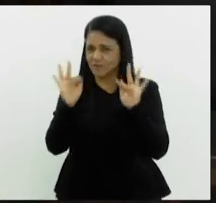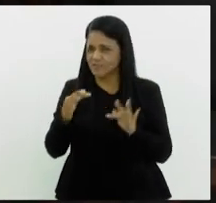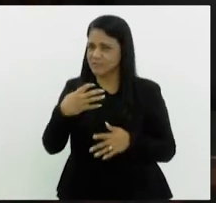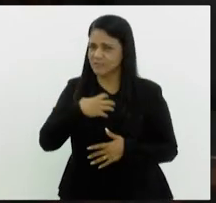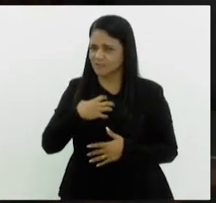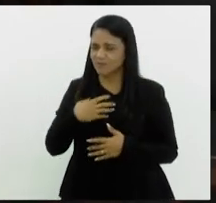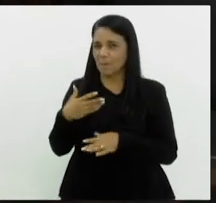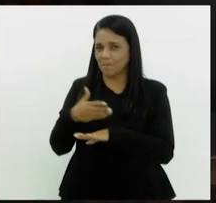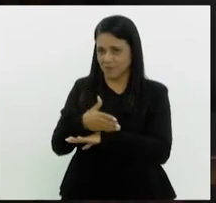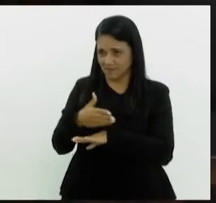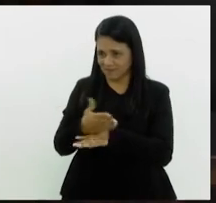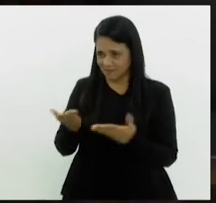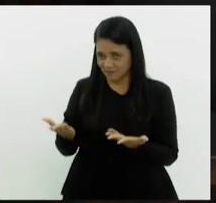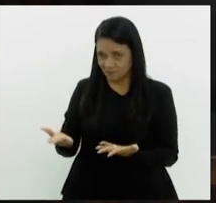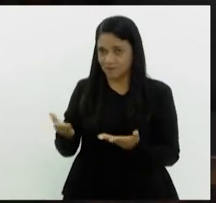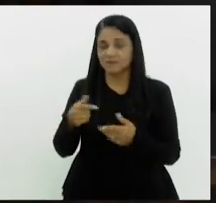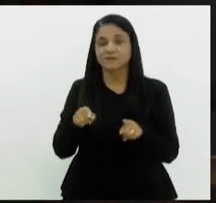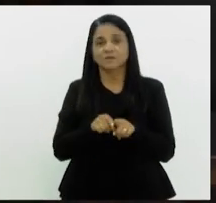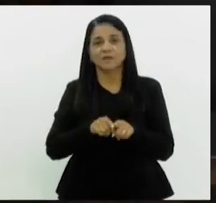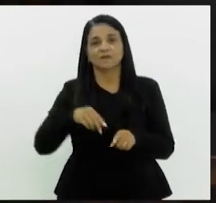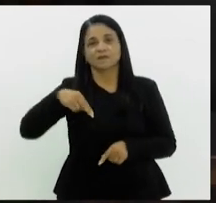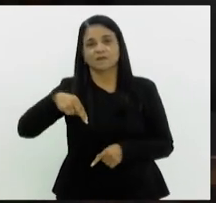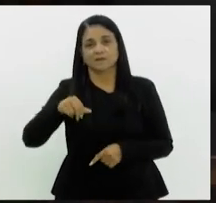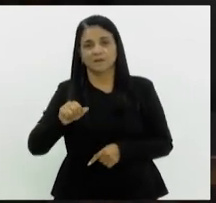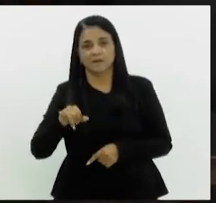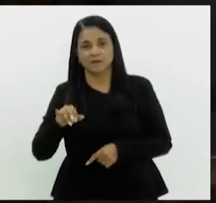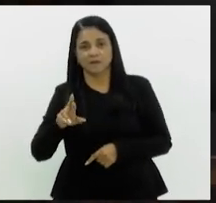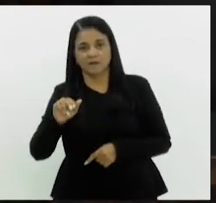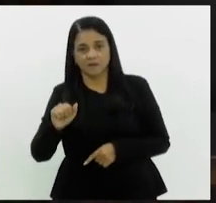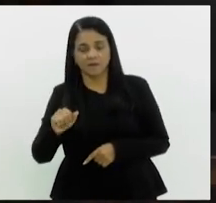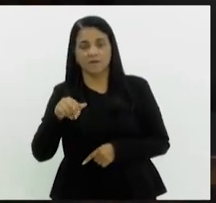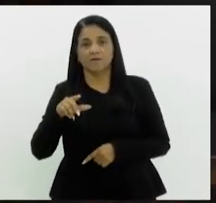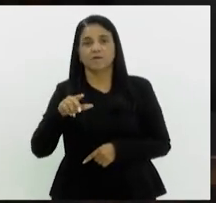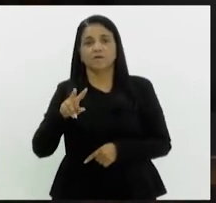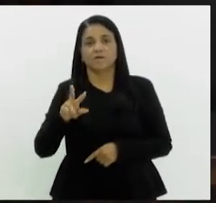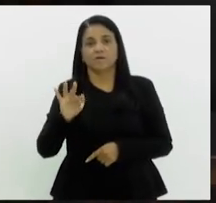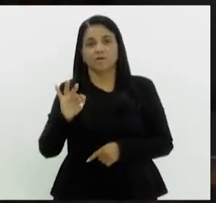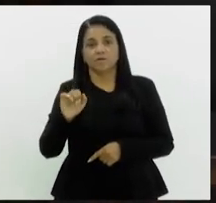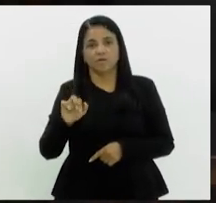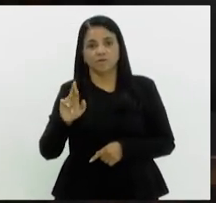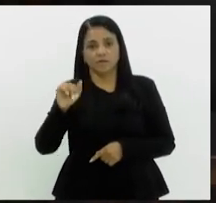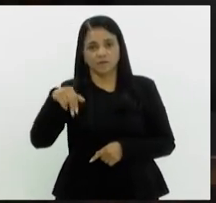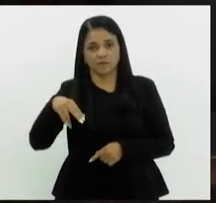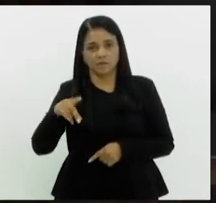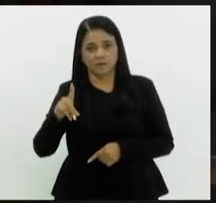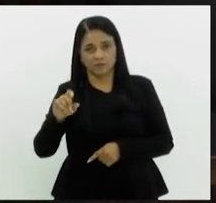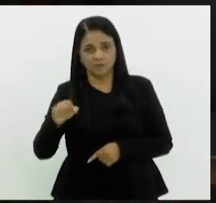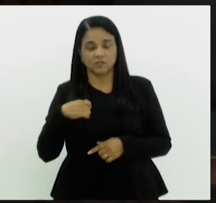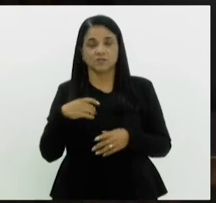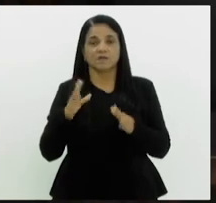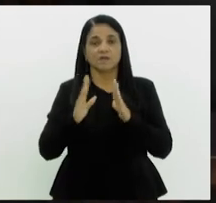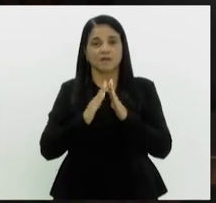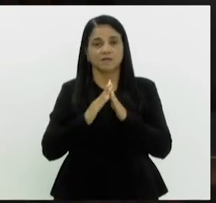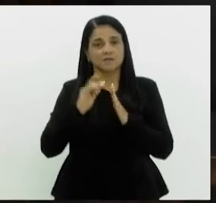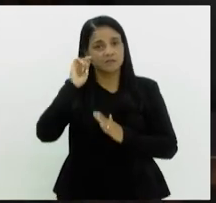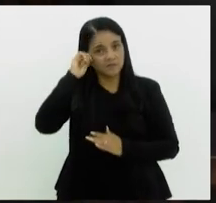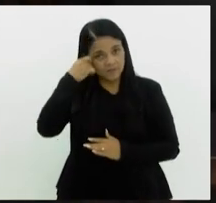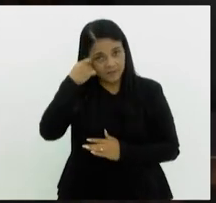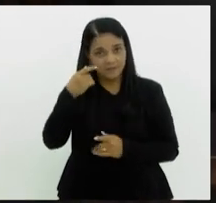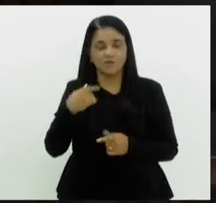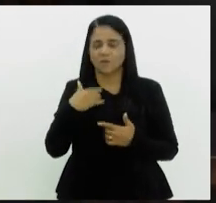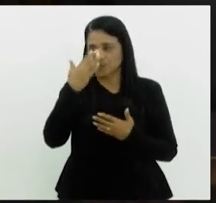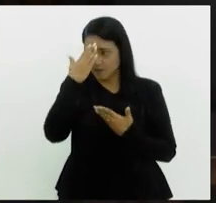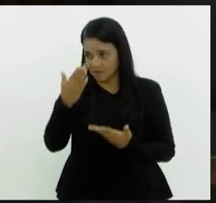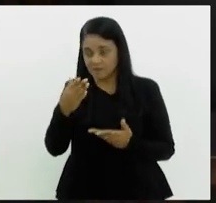Presença também da Naira Fernandes, da Casa das Pretas. Obrigada pela sua presença.